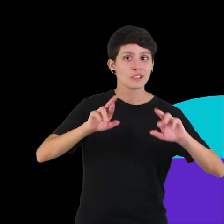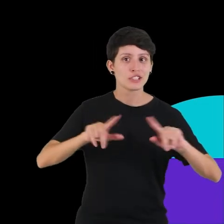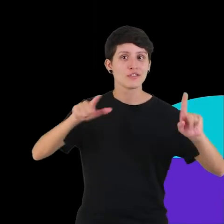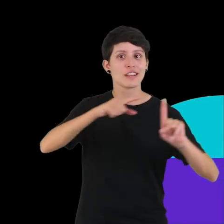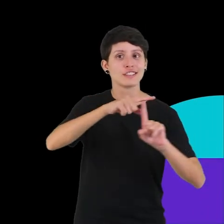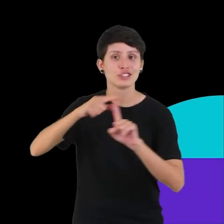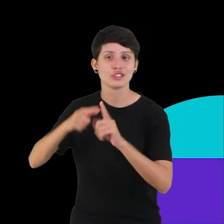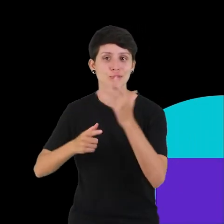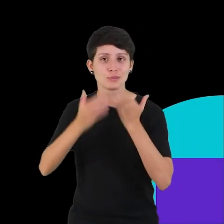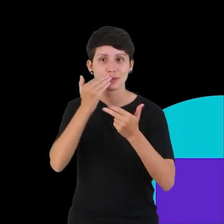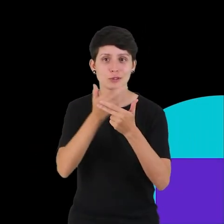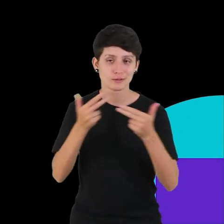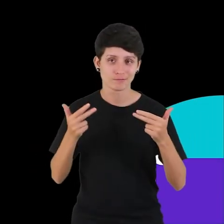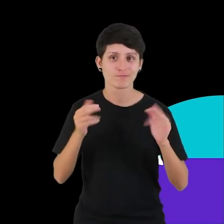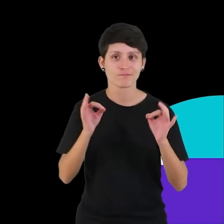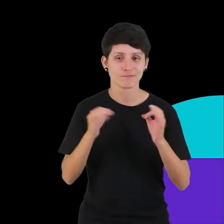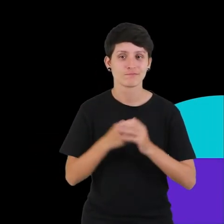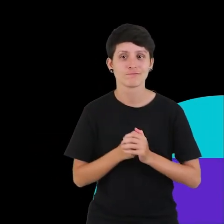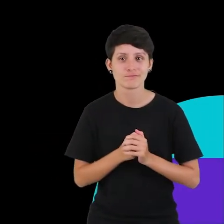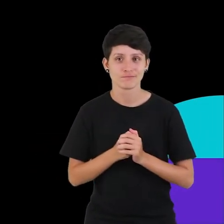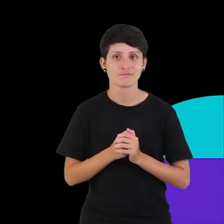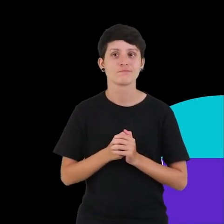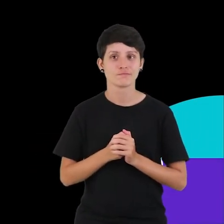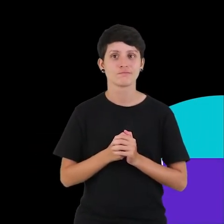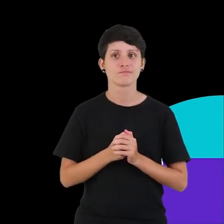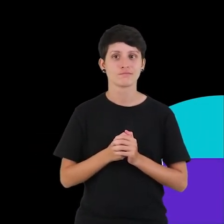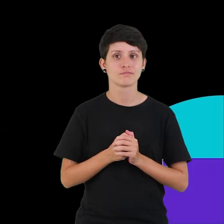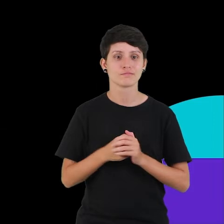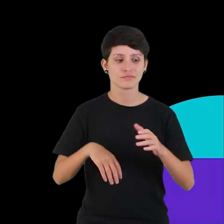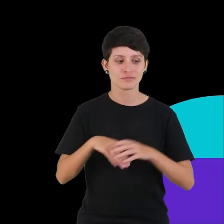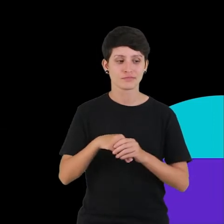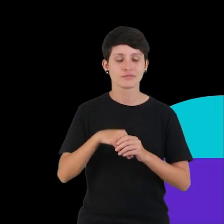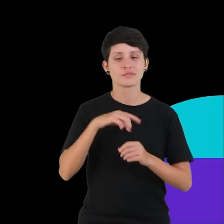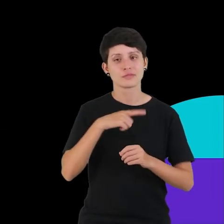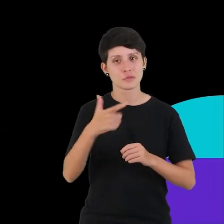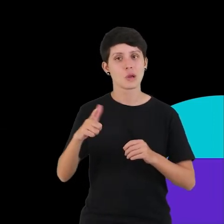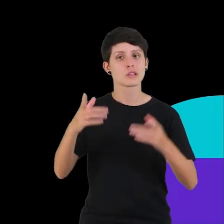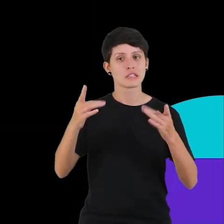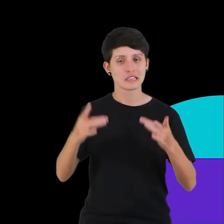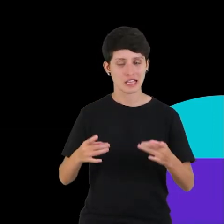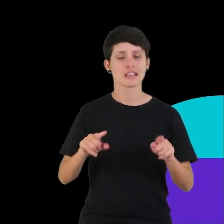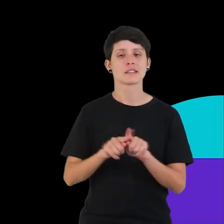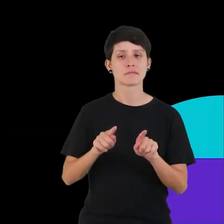Legal. Isso é bem importante. Você conhece o detrimento da saúde das pessoas.